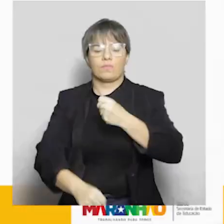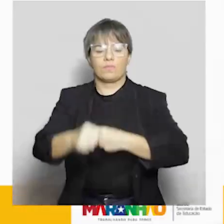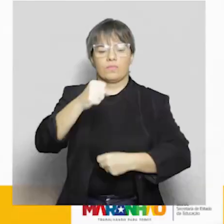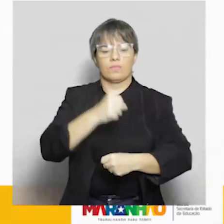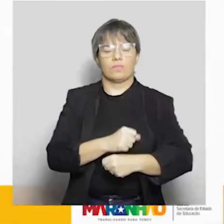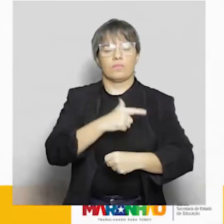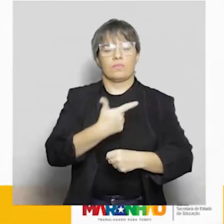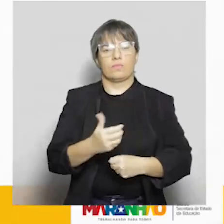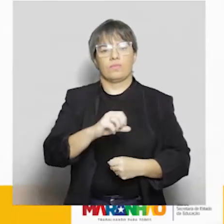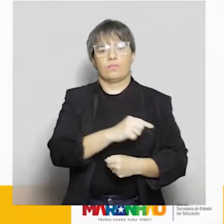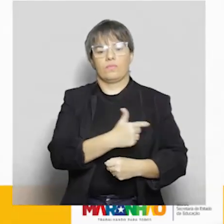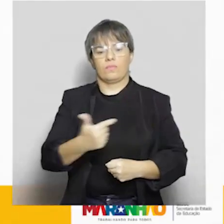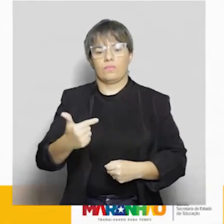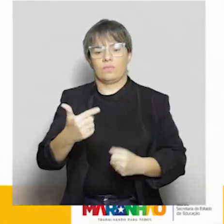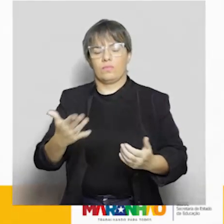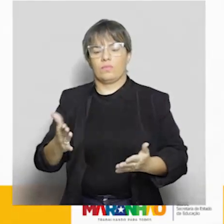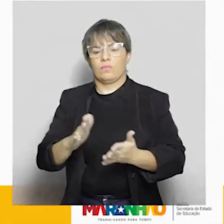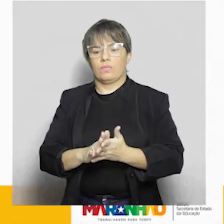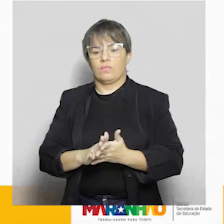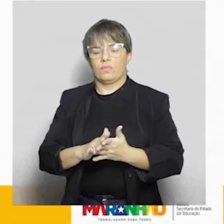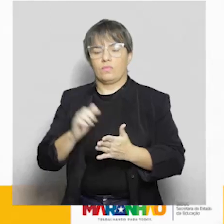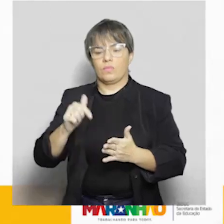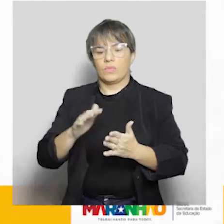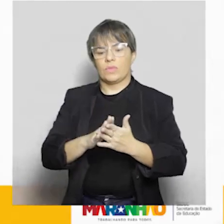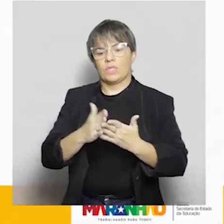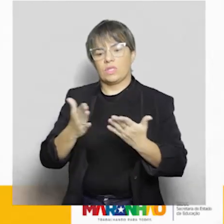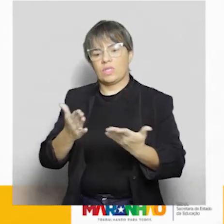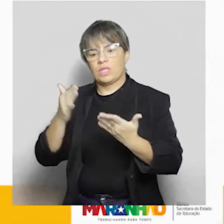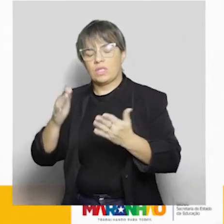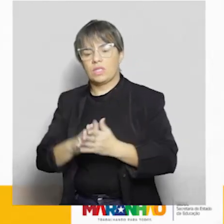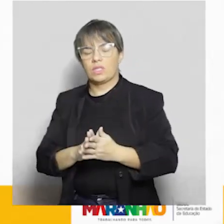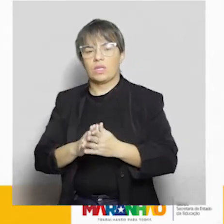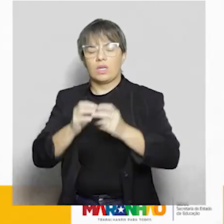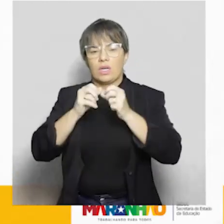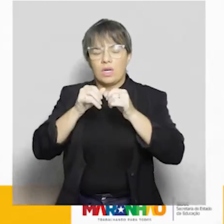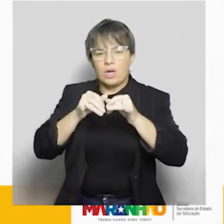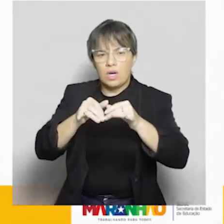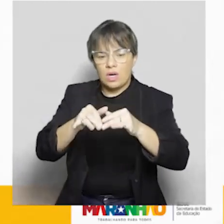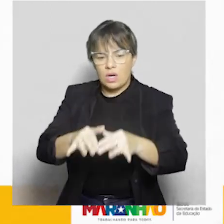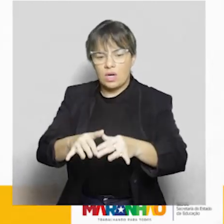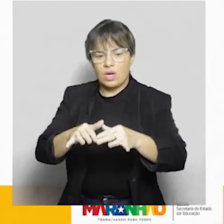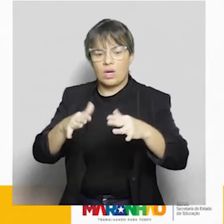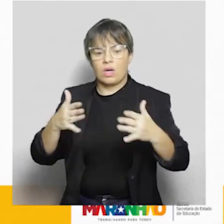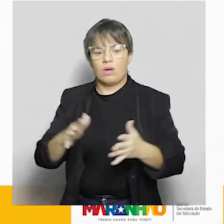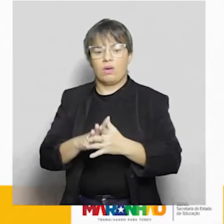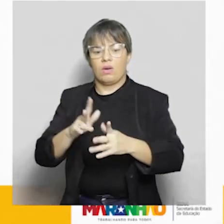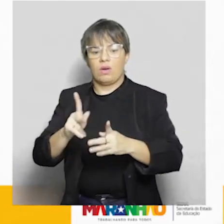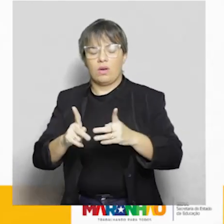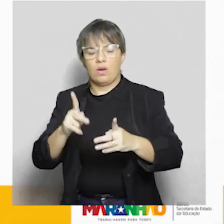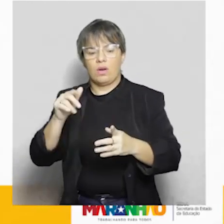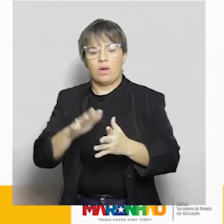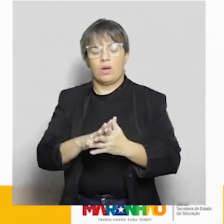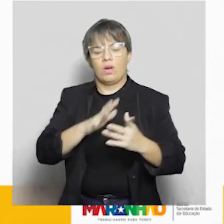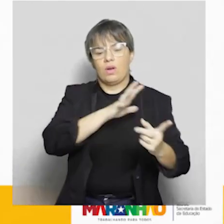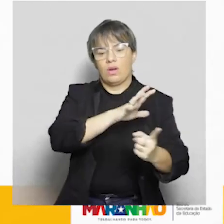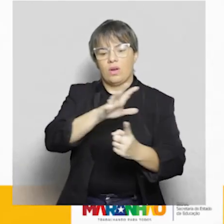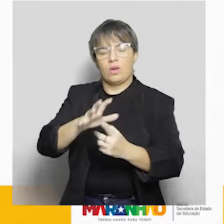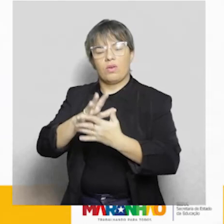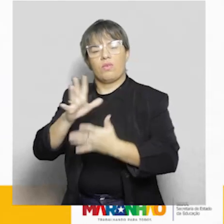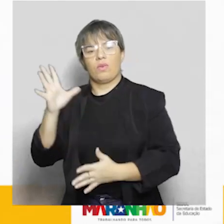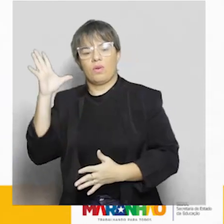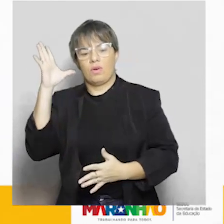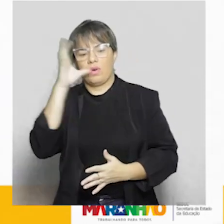diz o seguinte: a intensificação da ocupação urbana demonstrada afeta de forma imediata o quê?